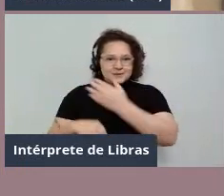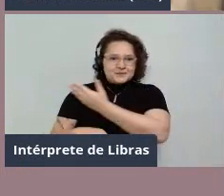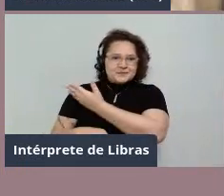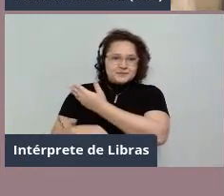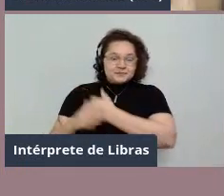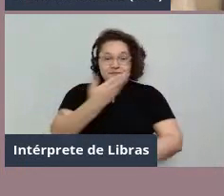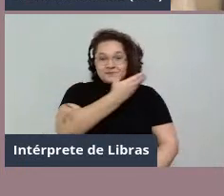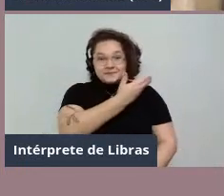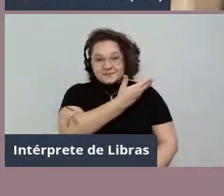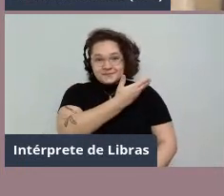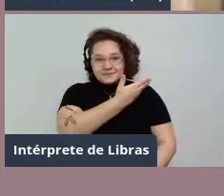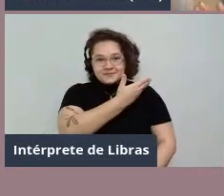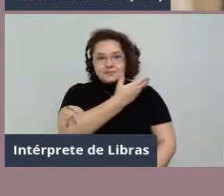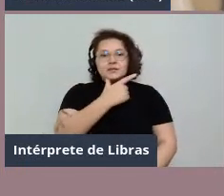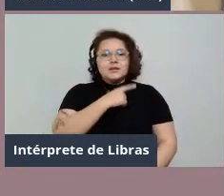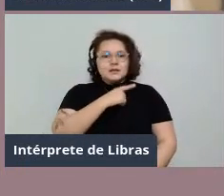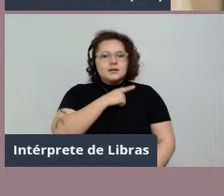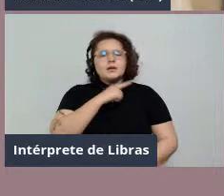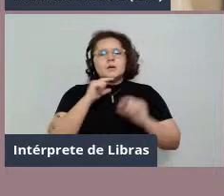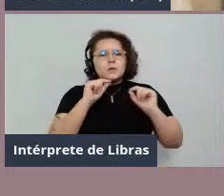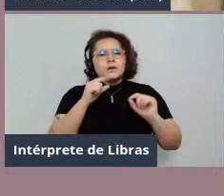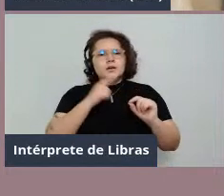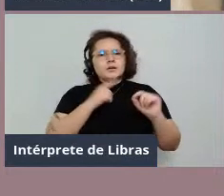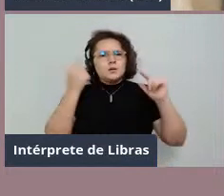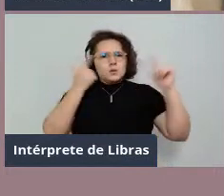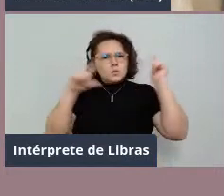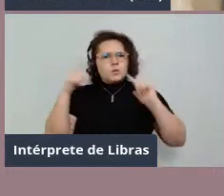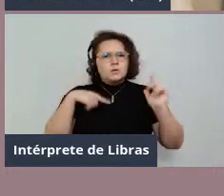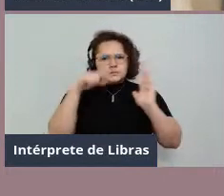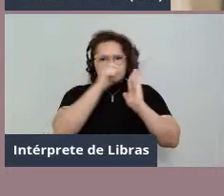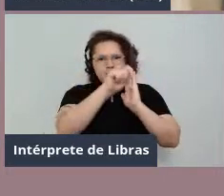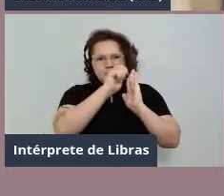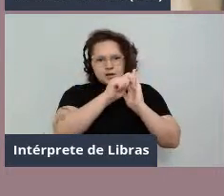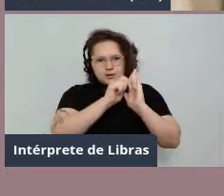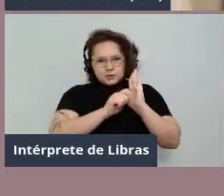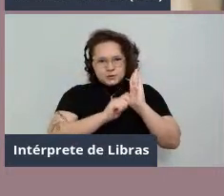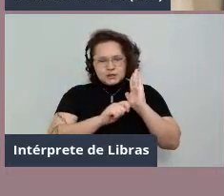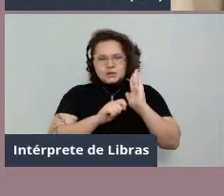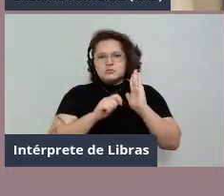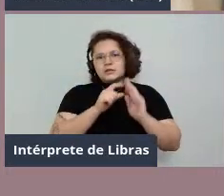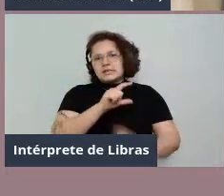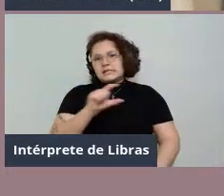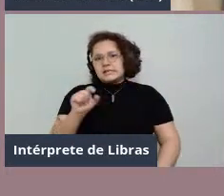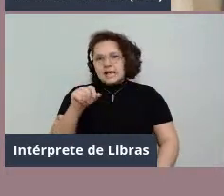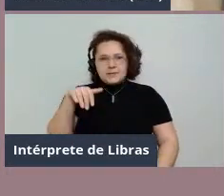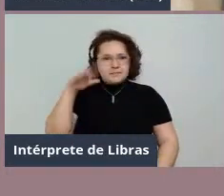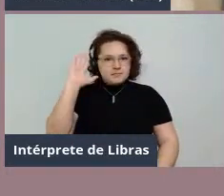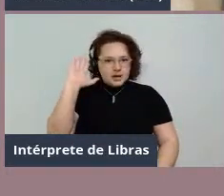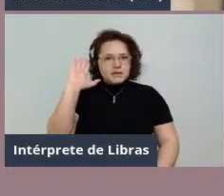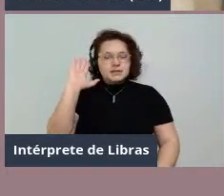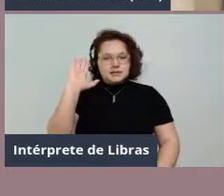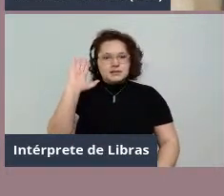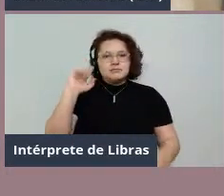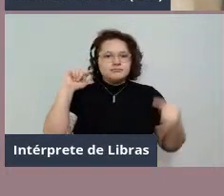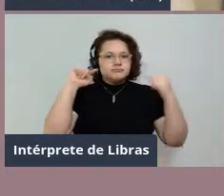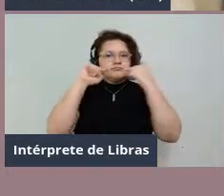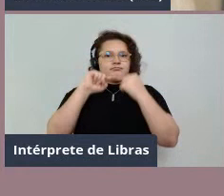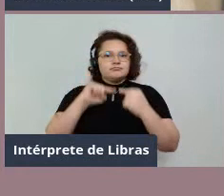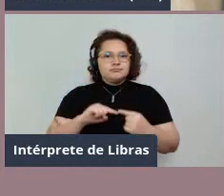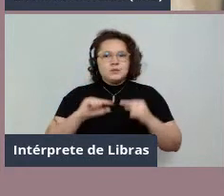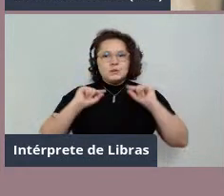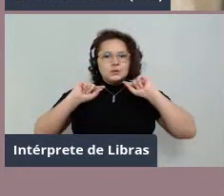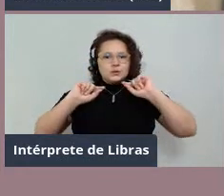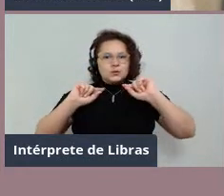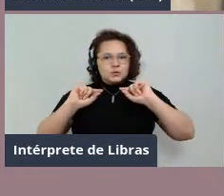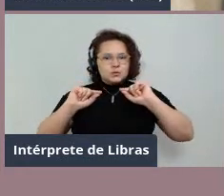Estão também, junto com a Hora da Estrela, estão alguns manuscritos, mais de 100, na verdade, relacionados a um sopro